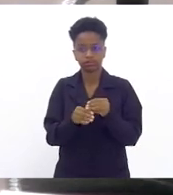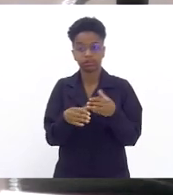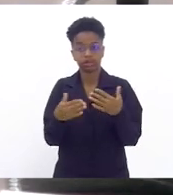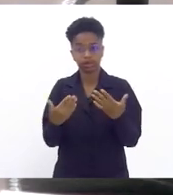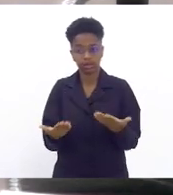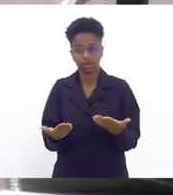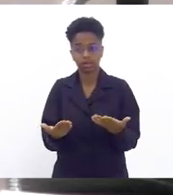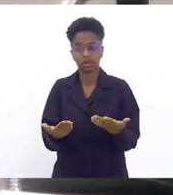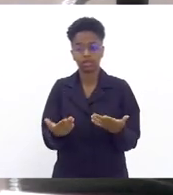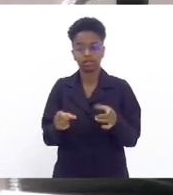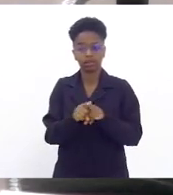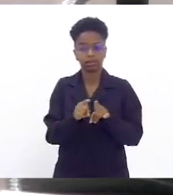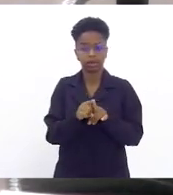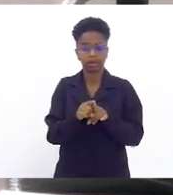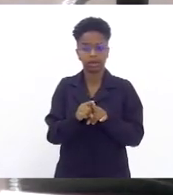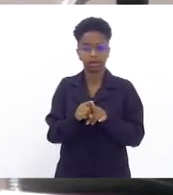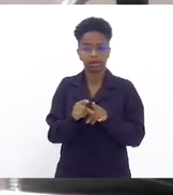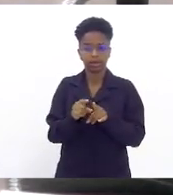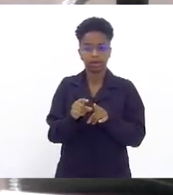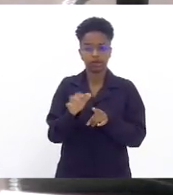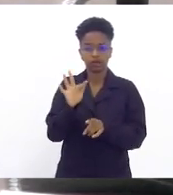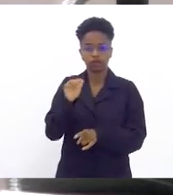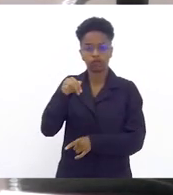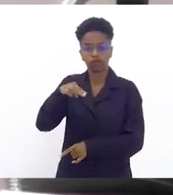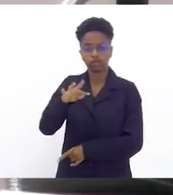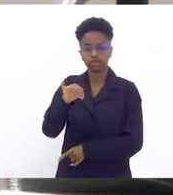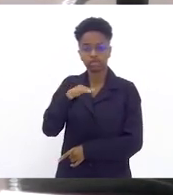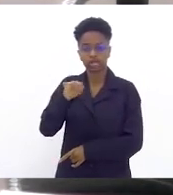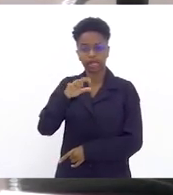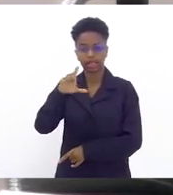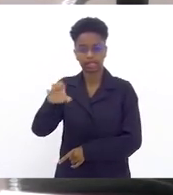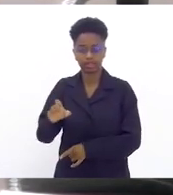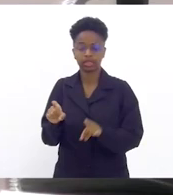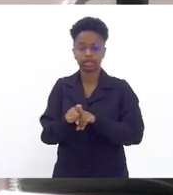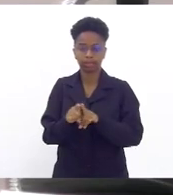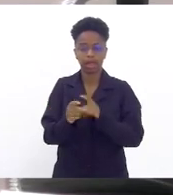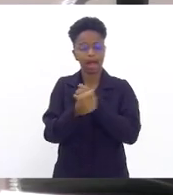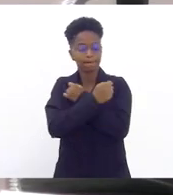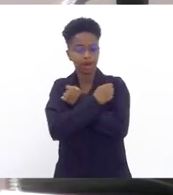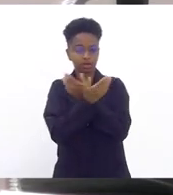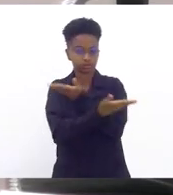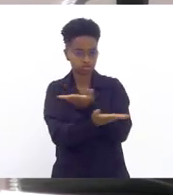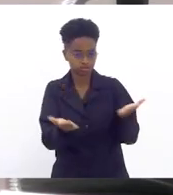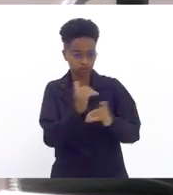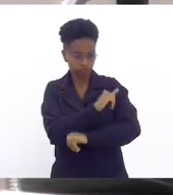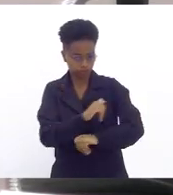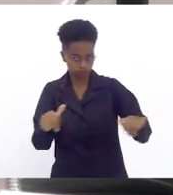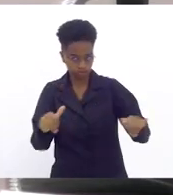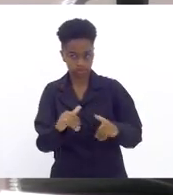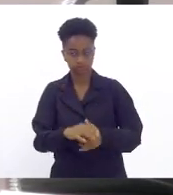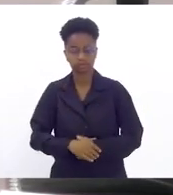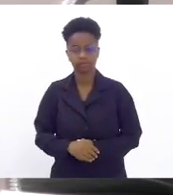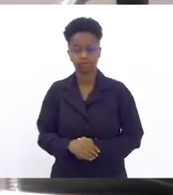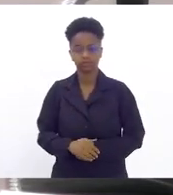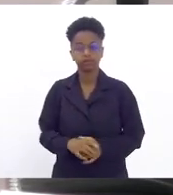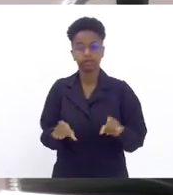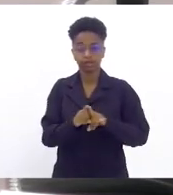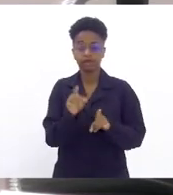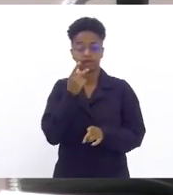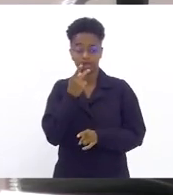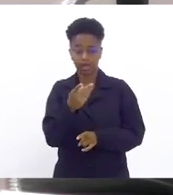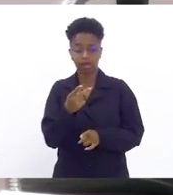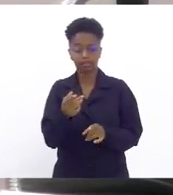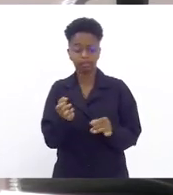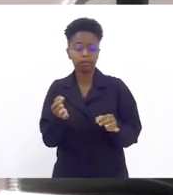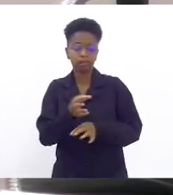a Antônia Fontenelle também mandou um abraço aí para para a galera me ligou pedindo para para falar para falar que ela tá disposta